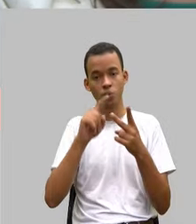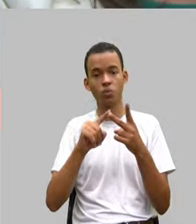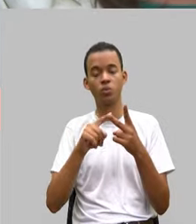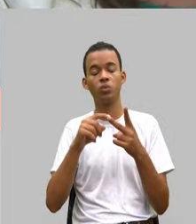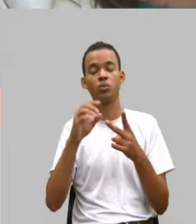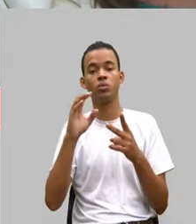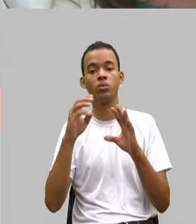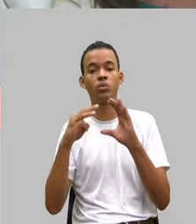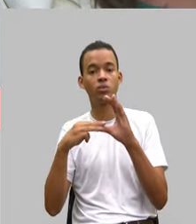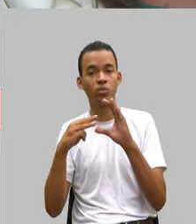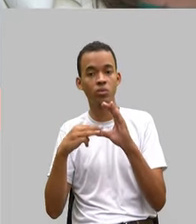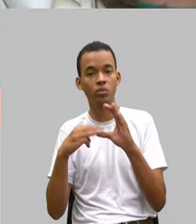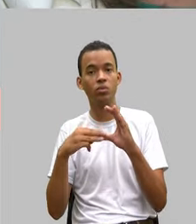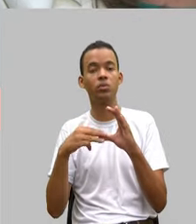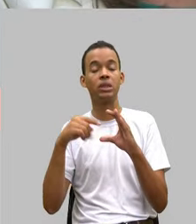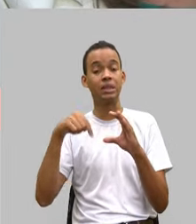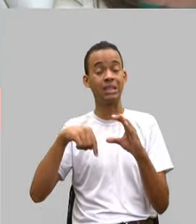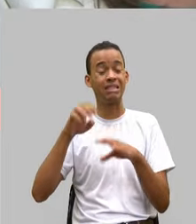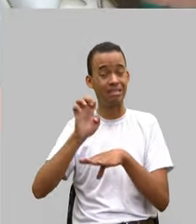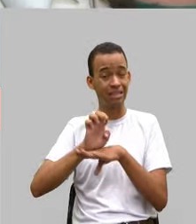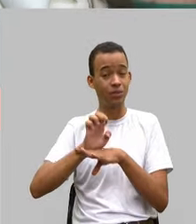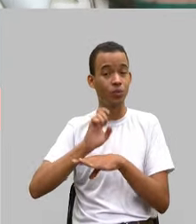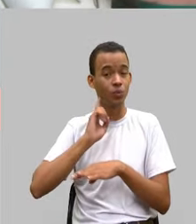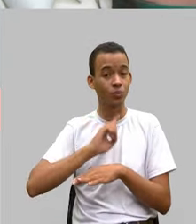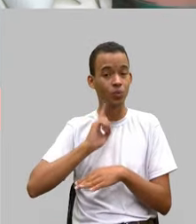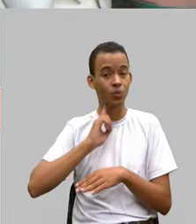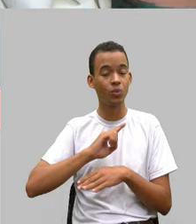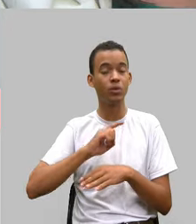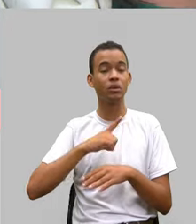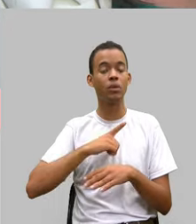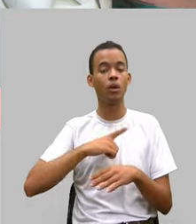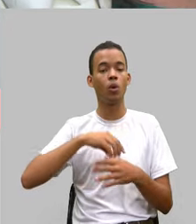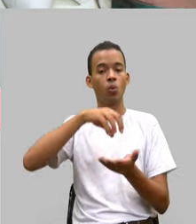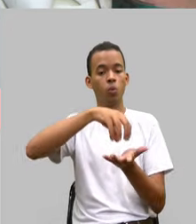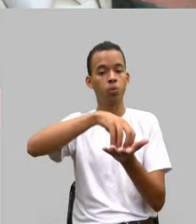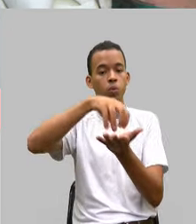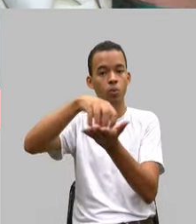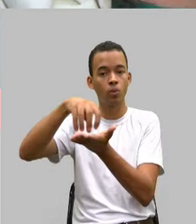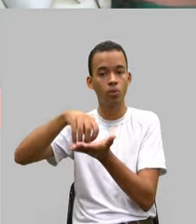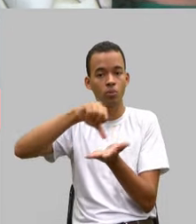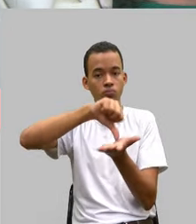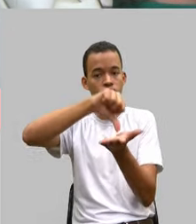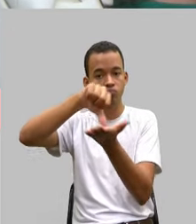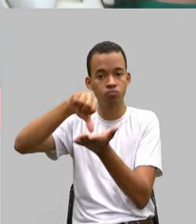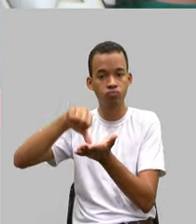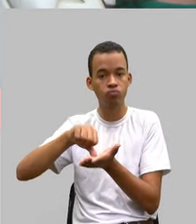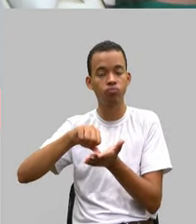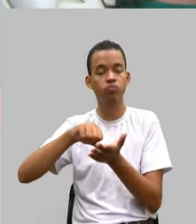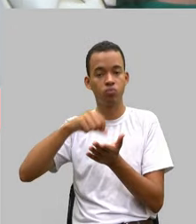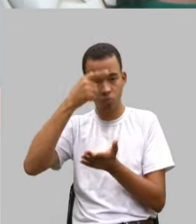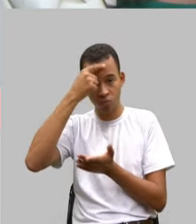somos o estado do Brasil com o maior número de universidades públicas federais Por que digo isso porque nós temos que